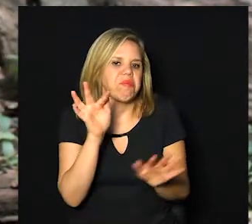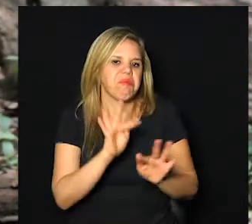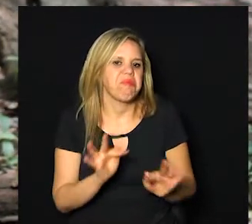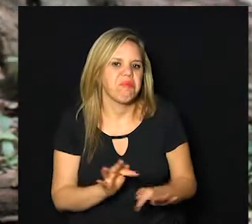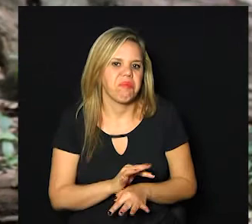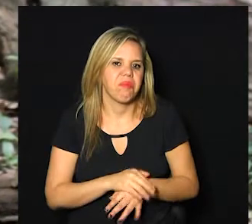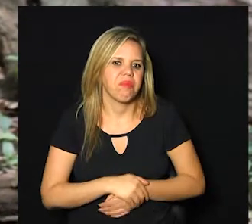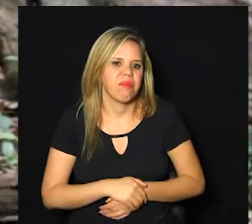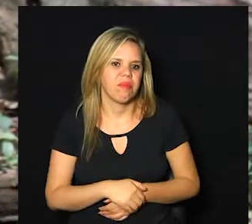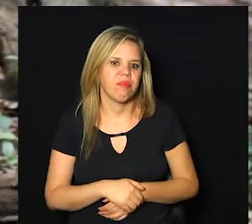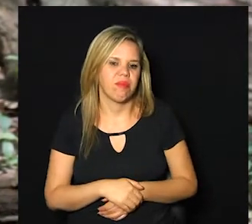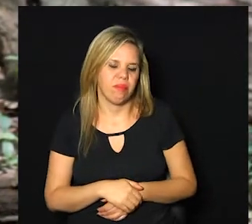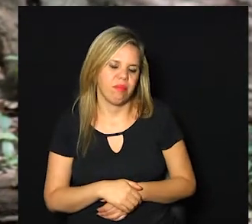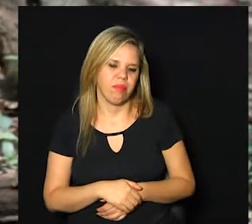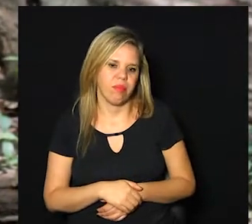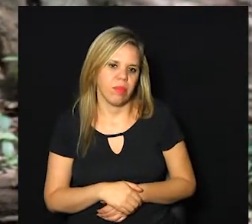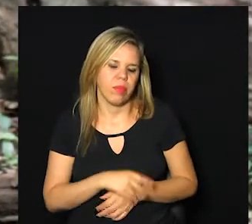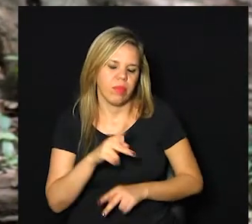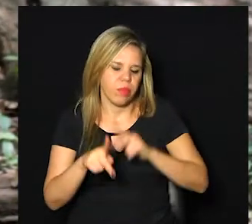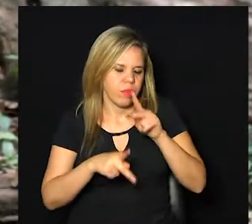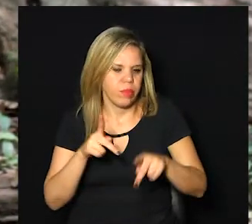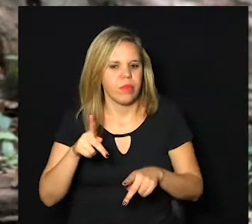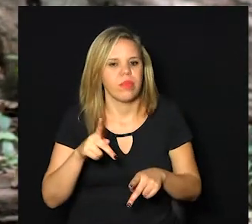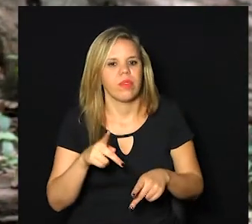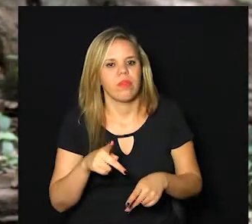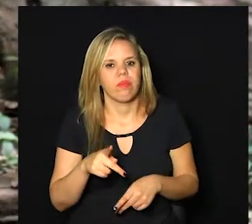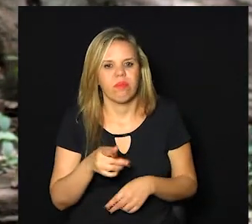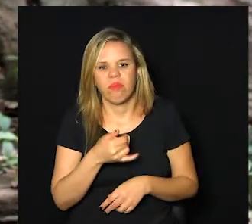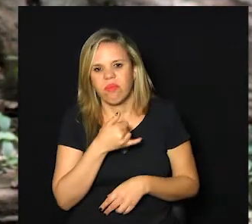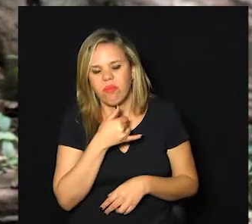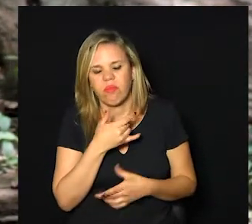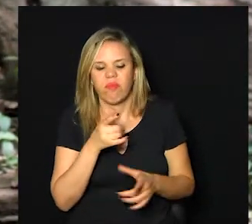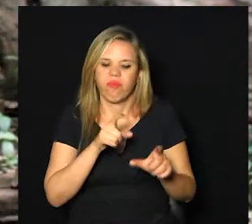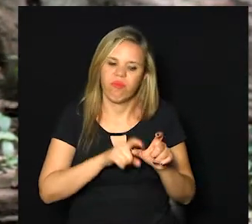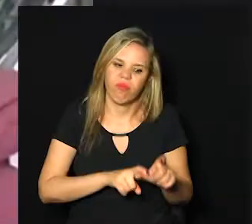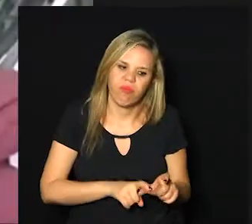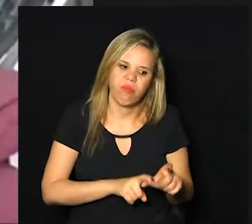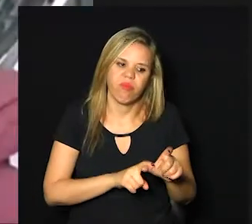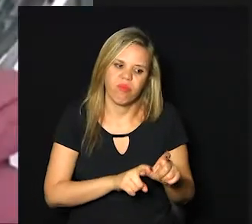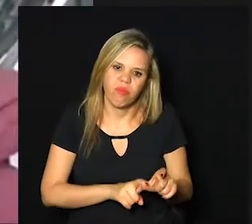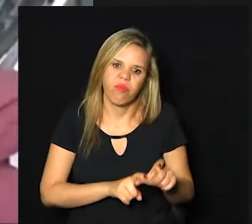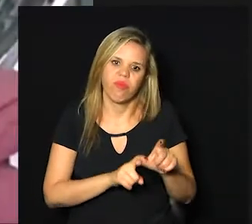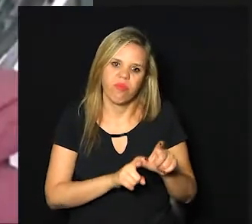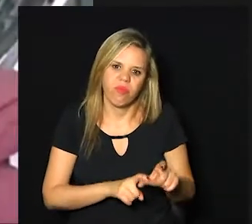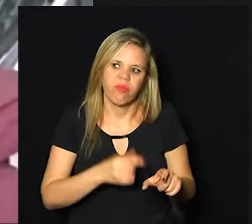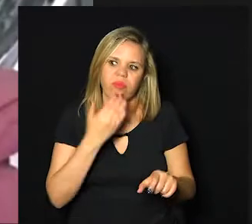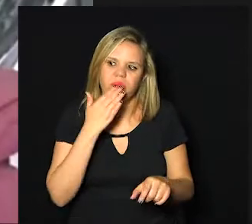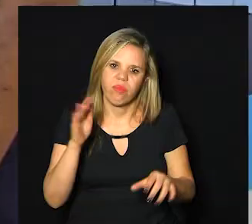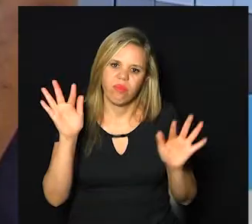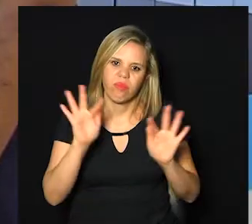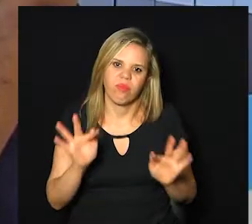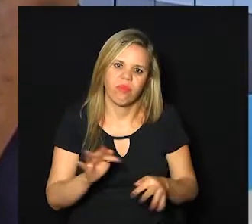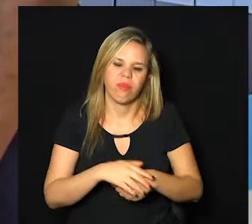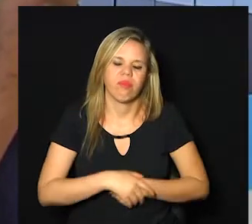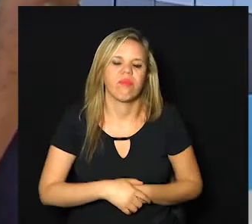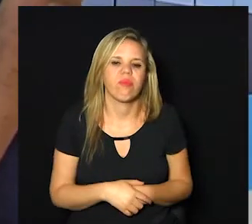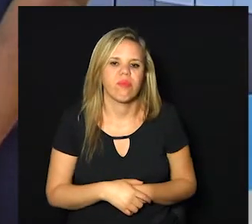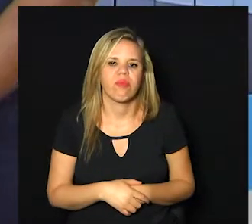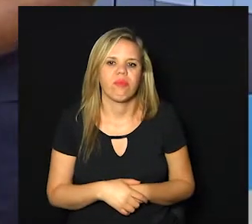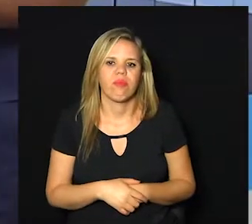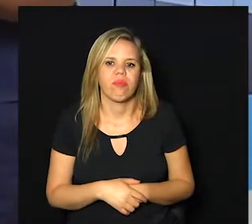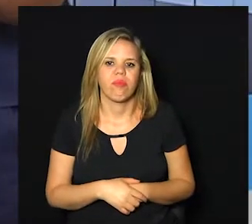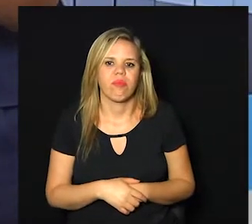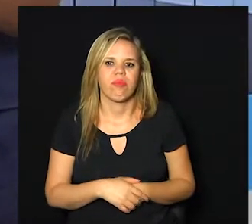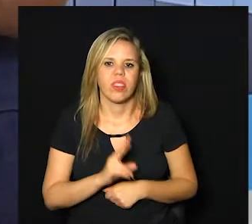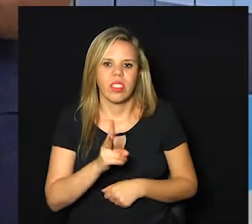feliz. Isso, e aí as pessoas vão ficando cada vez mais dependentes dessas promessas de felicidade. Ô, Estela, olha,